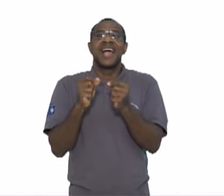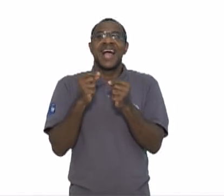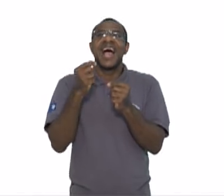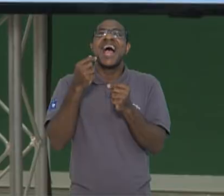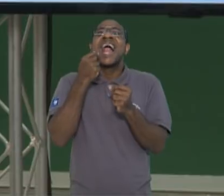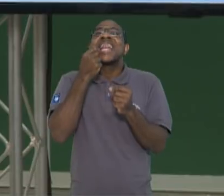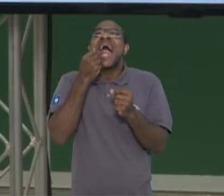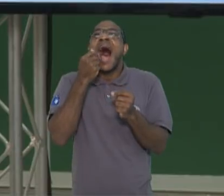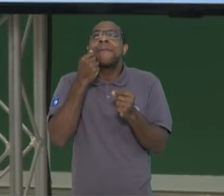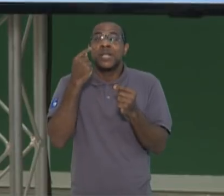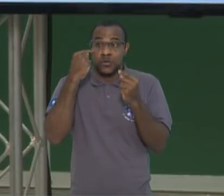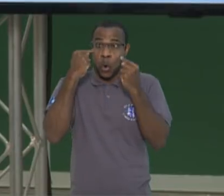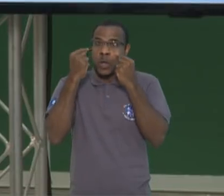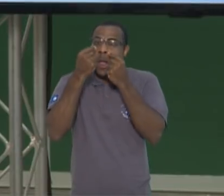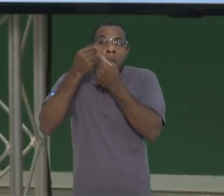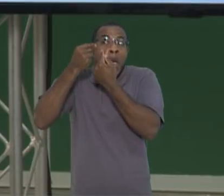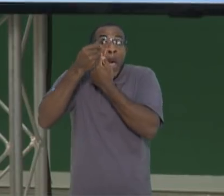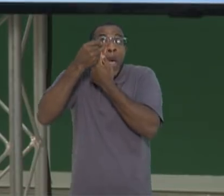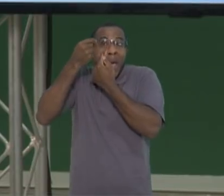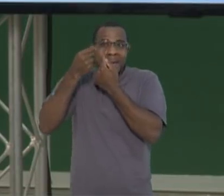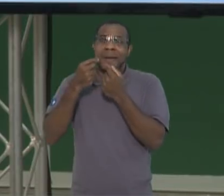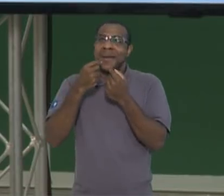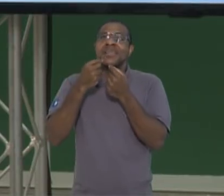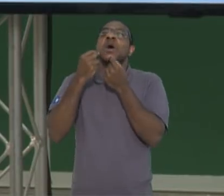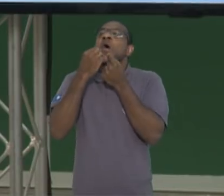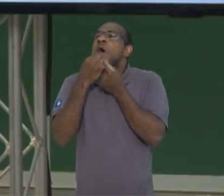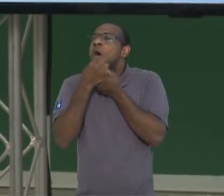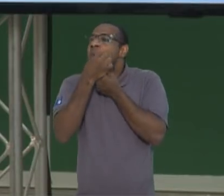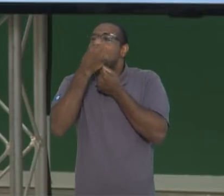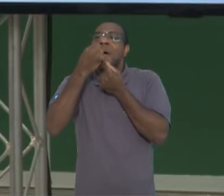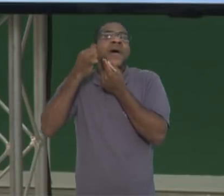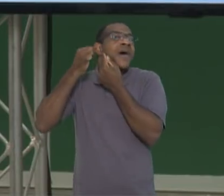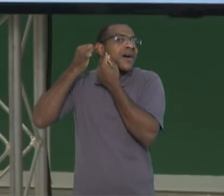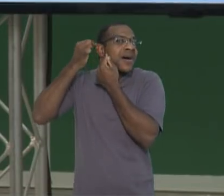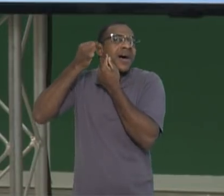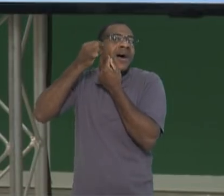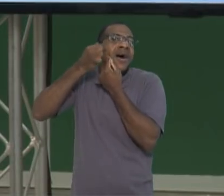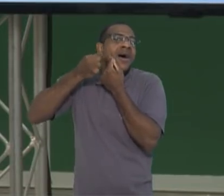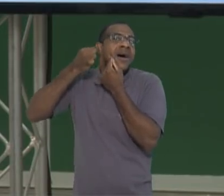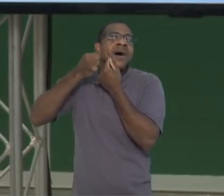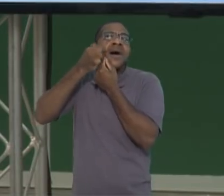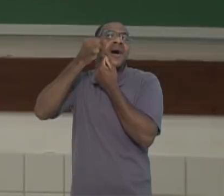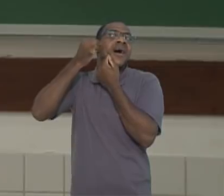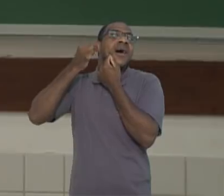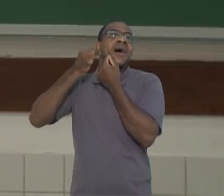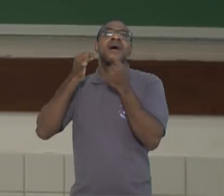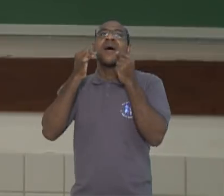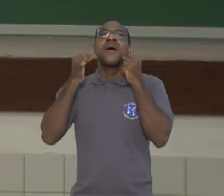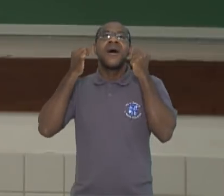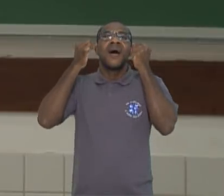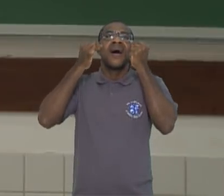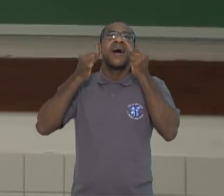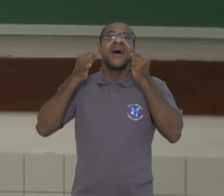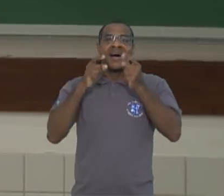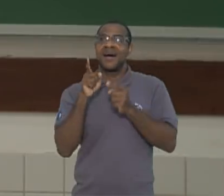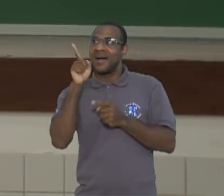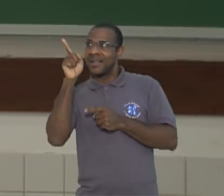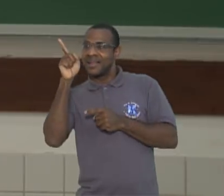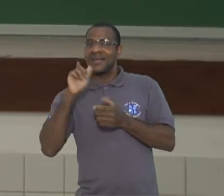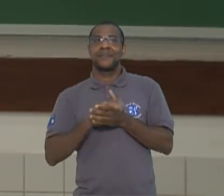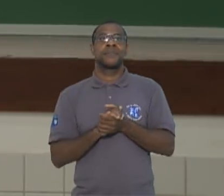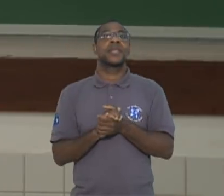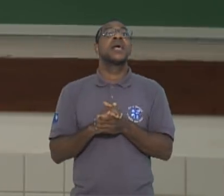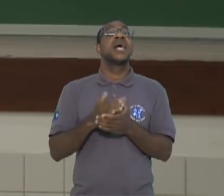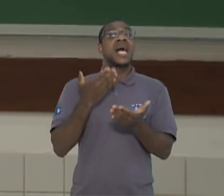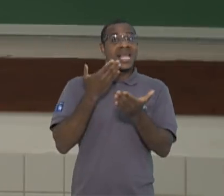olho preto, tá? Então, esse foi o resultado da nossa maquiagem. E na aula que vem vocês vão ver a